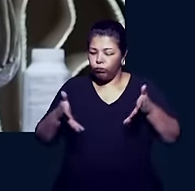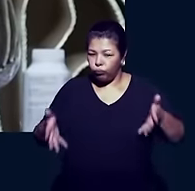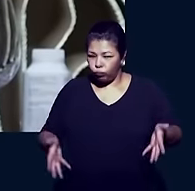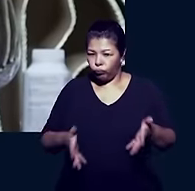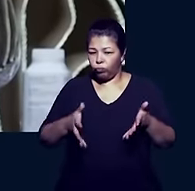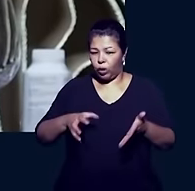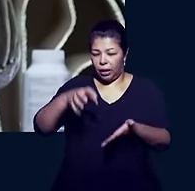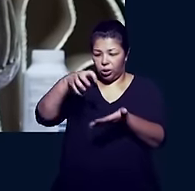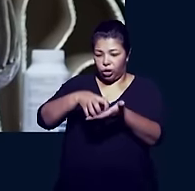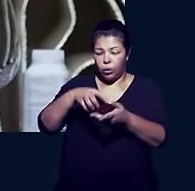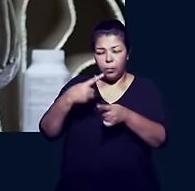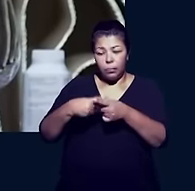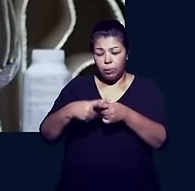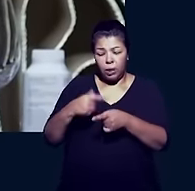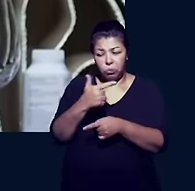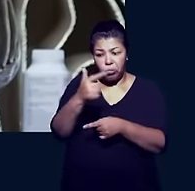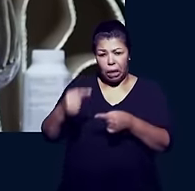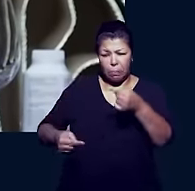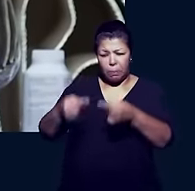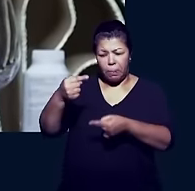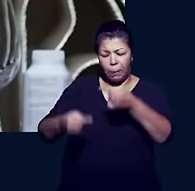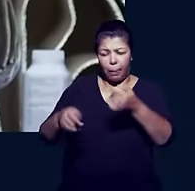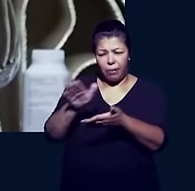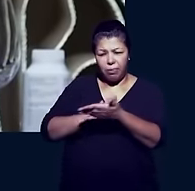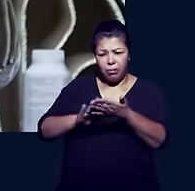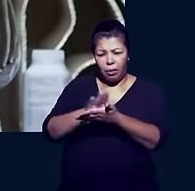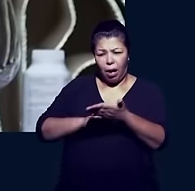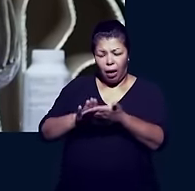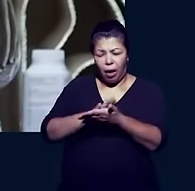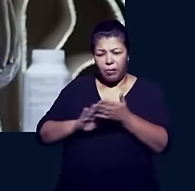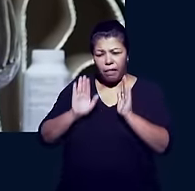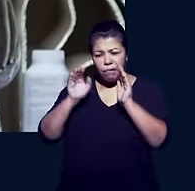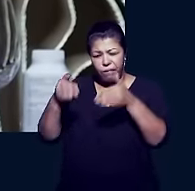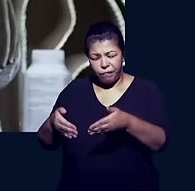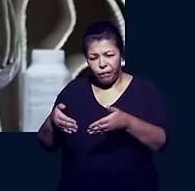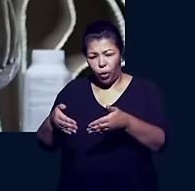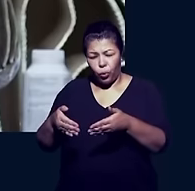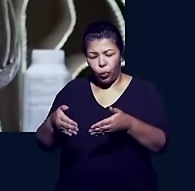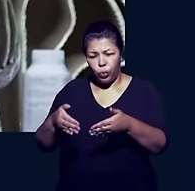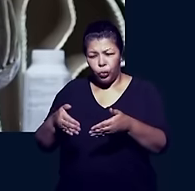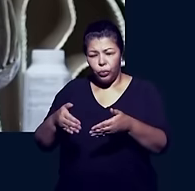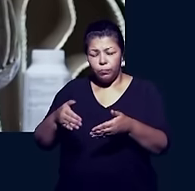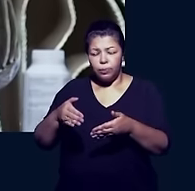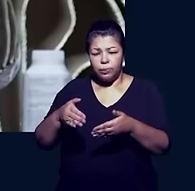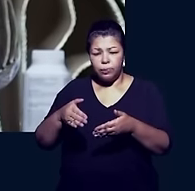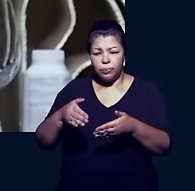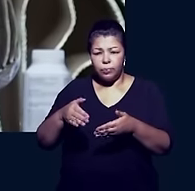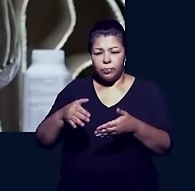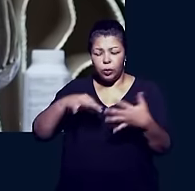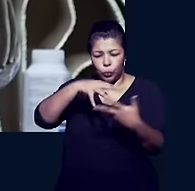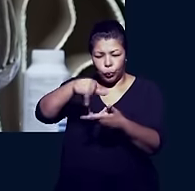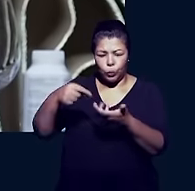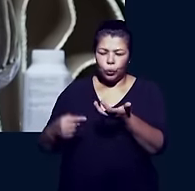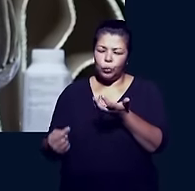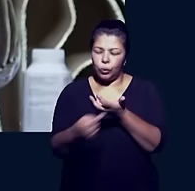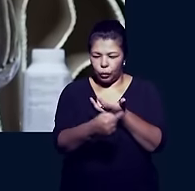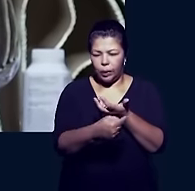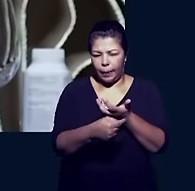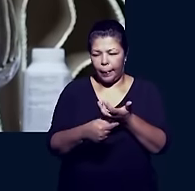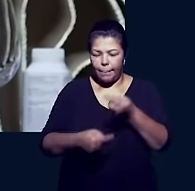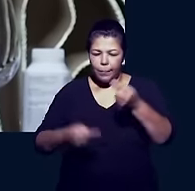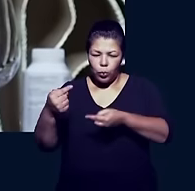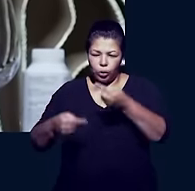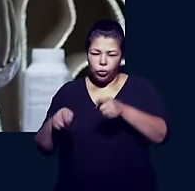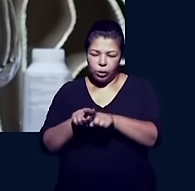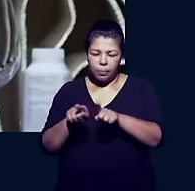que você não tem conflito geopolíticos e tudo isso leva a a a a esses movimentos eh eh que você comentou e a gente vê o peso mexicano